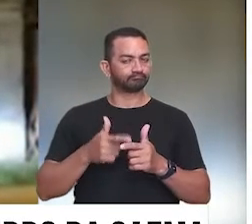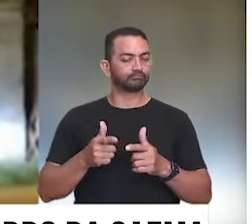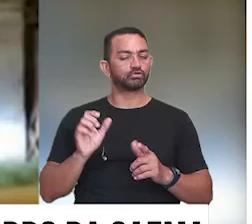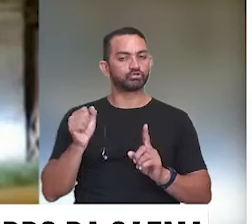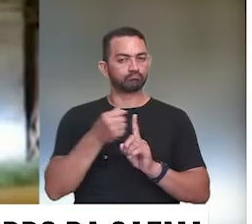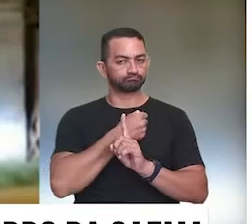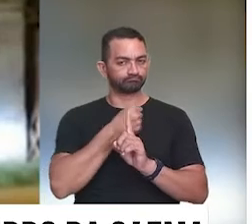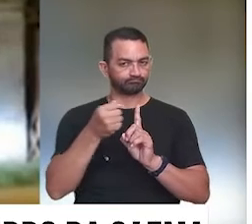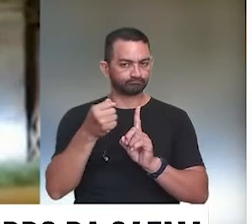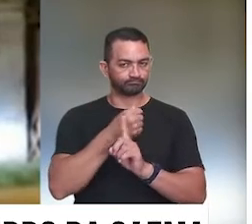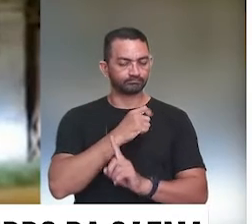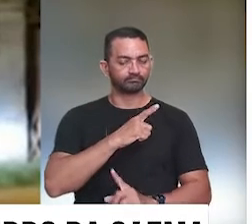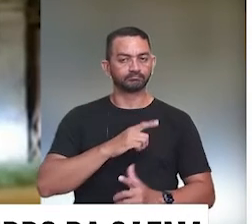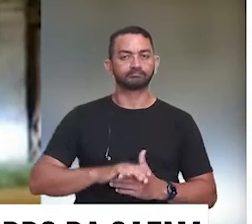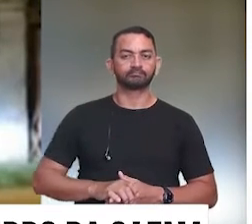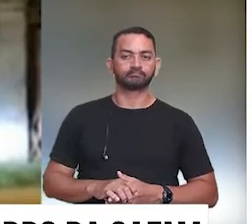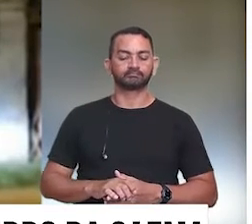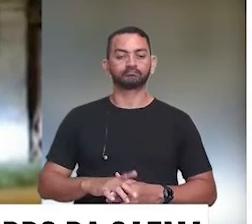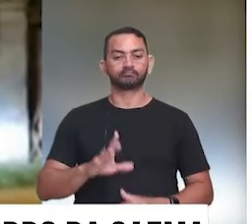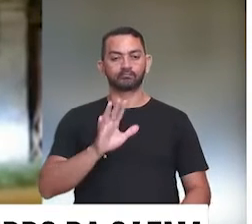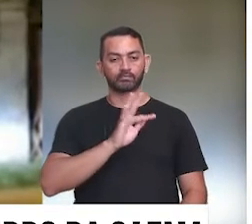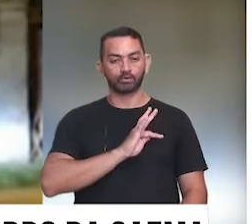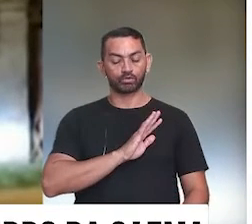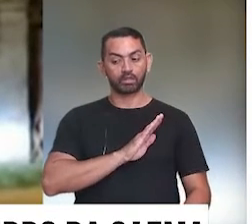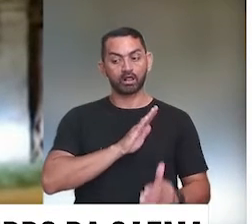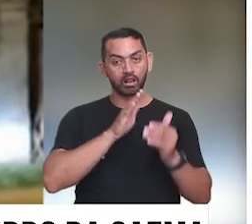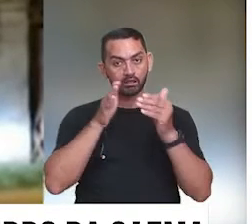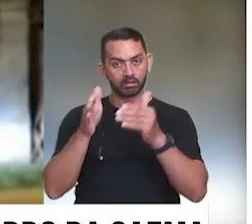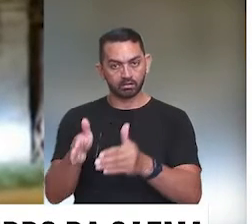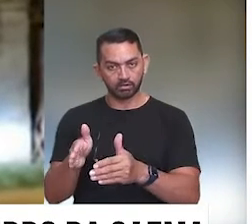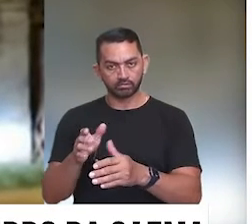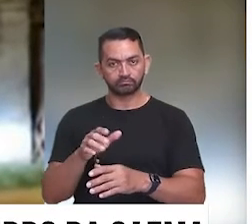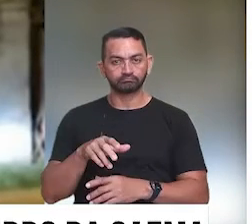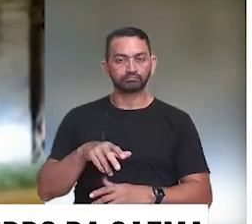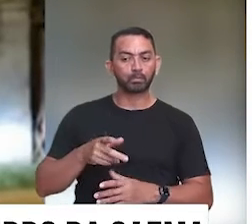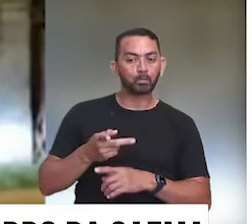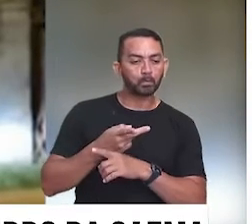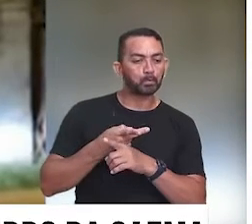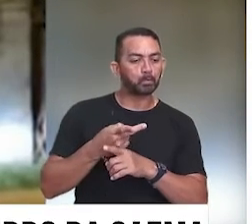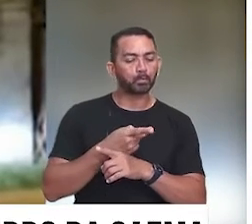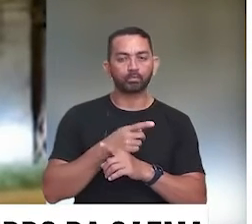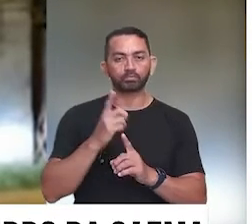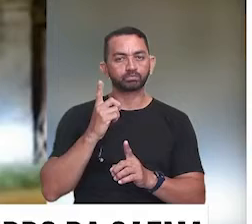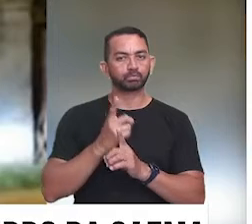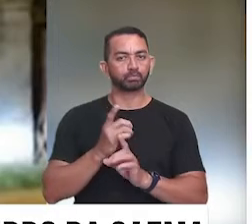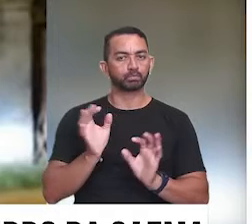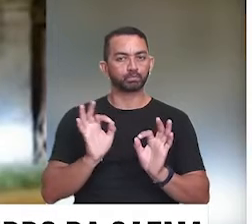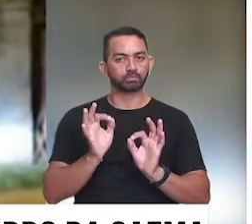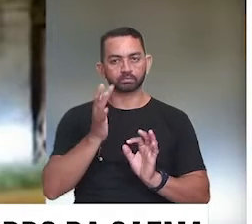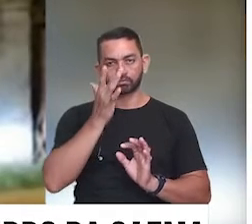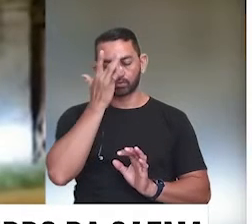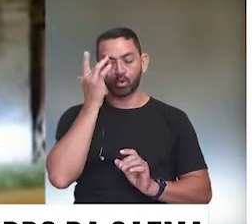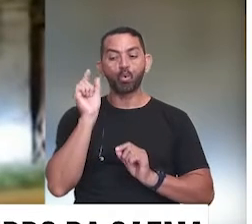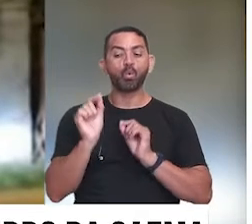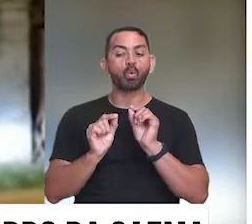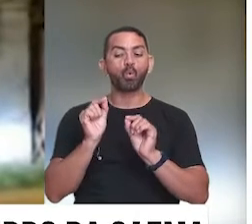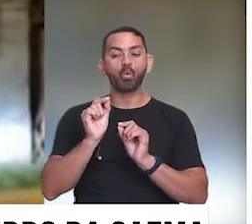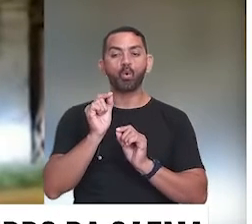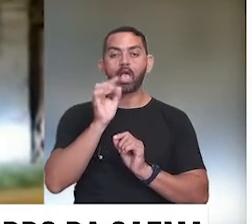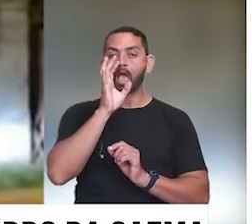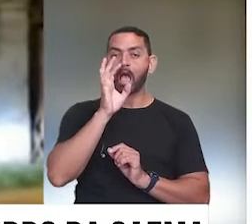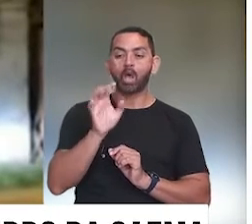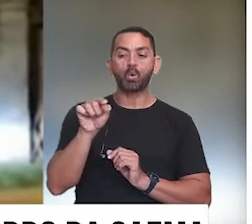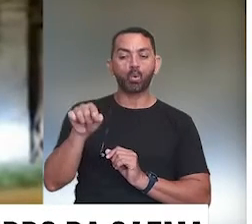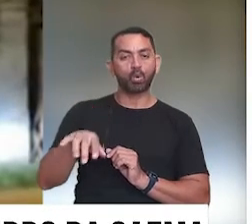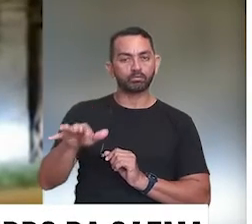também né e ele foi vítima de espancamento a polícia esteve no local fez rondas mas até o momento não há indícios de